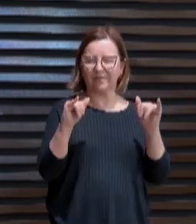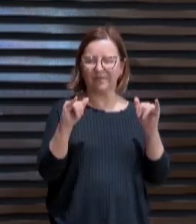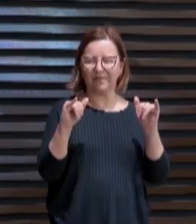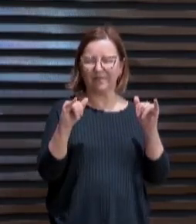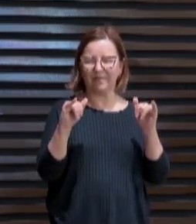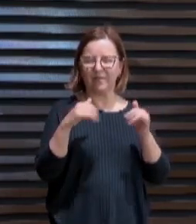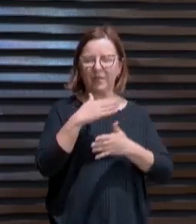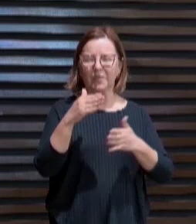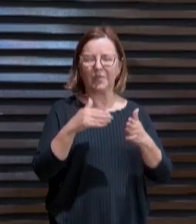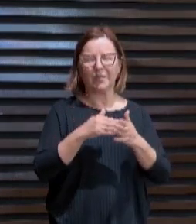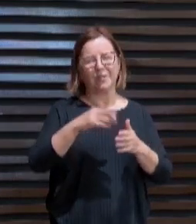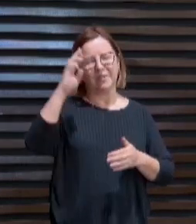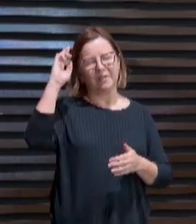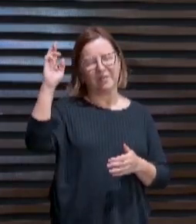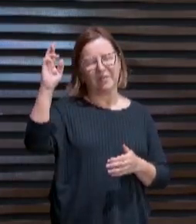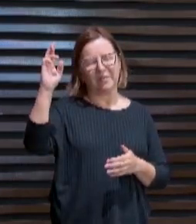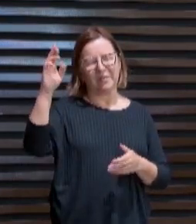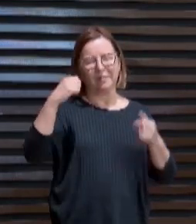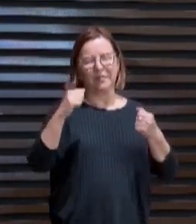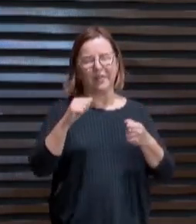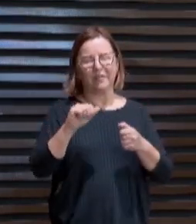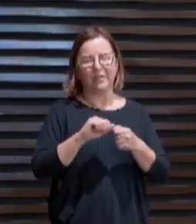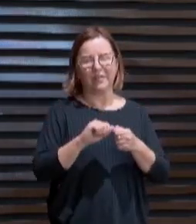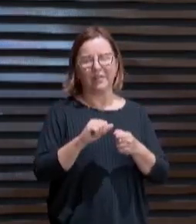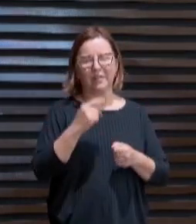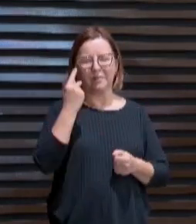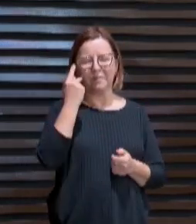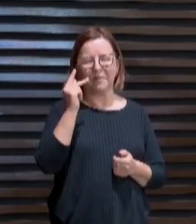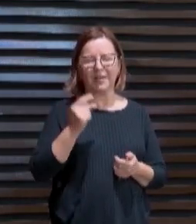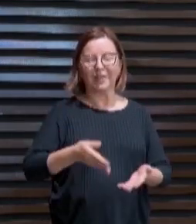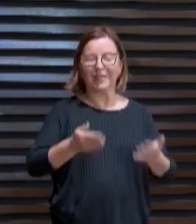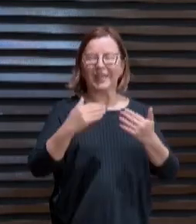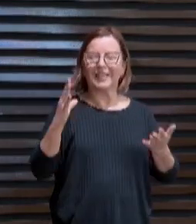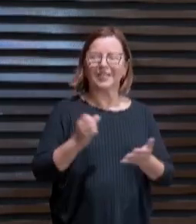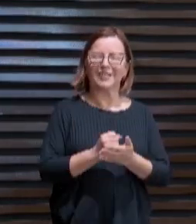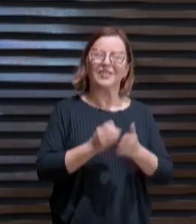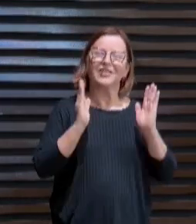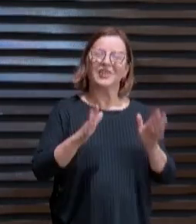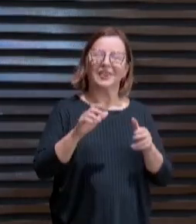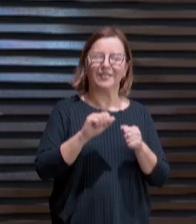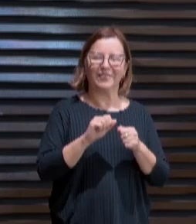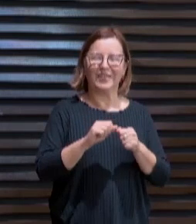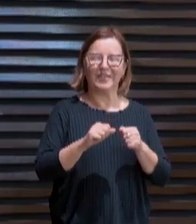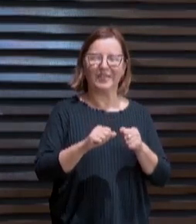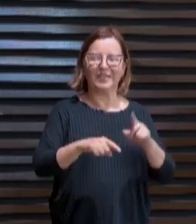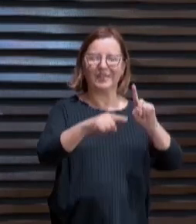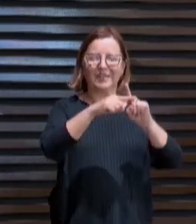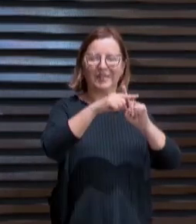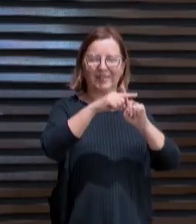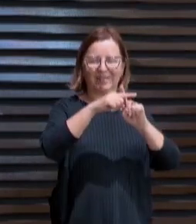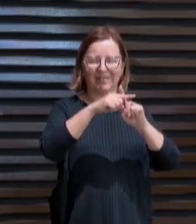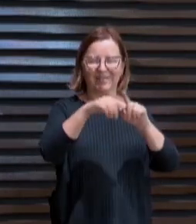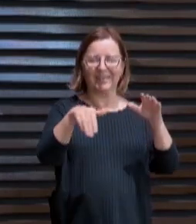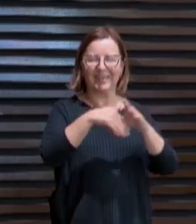Tudo que o Senhor tinha que fazer para assegurar, para nos dar a salvação, foi feito naquela cruz do Calvário, em